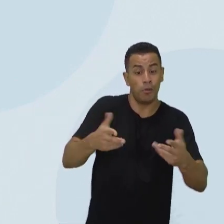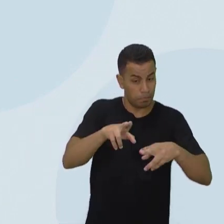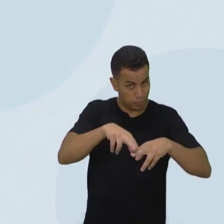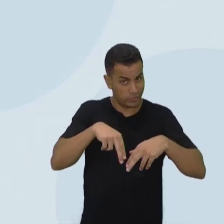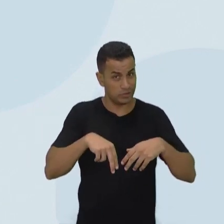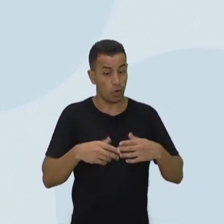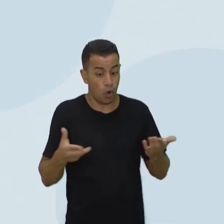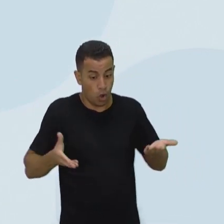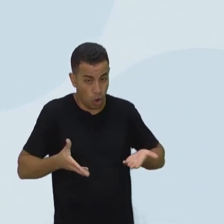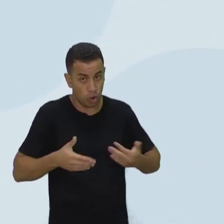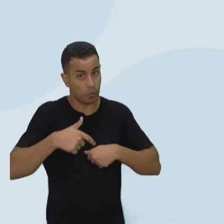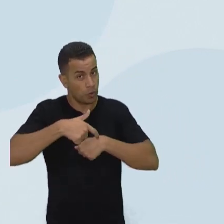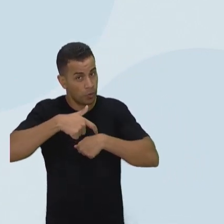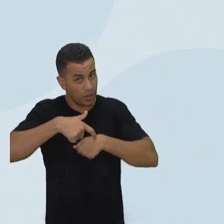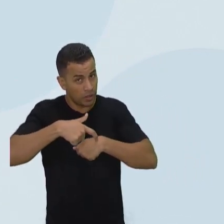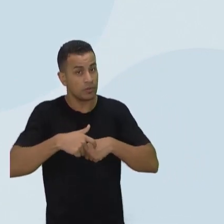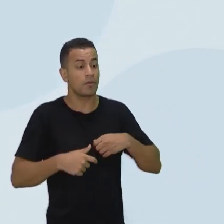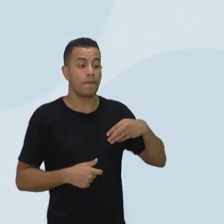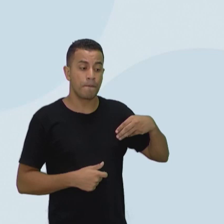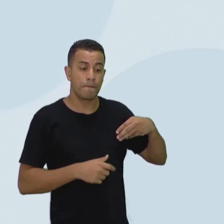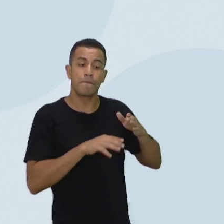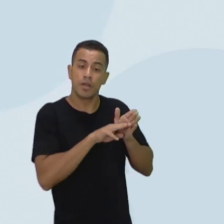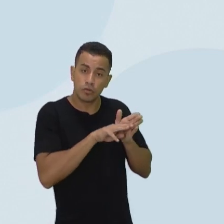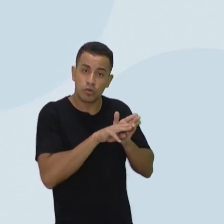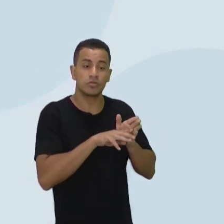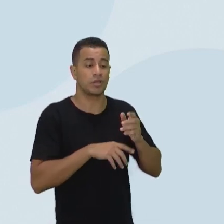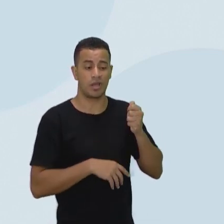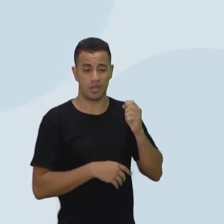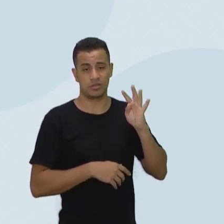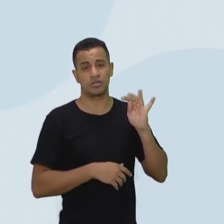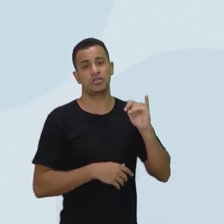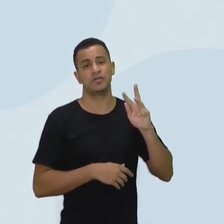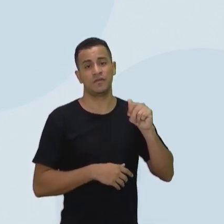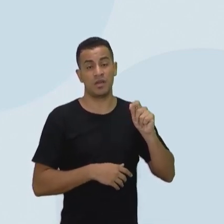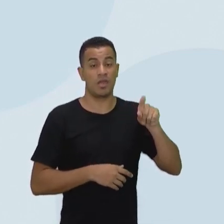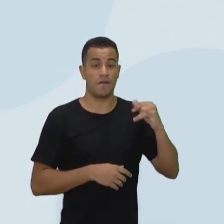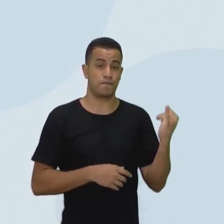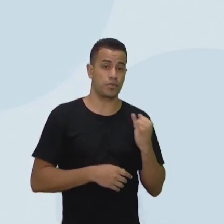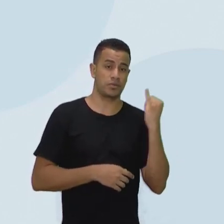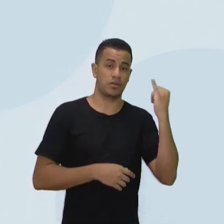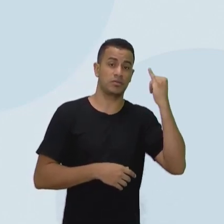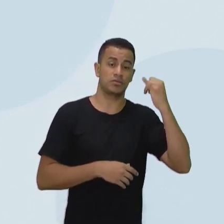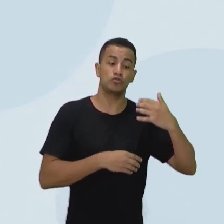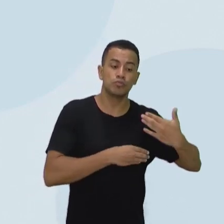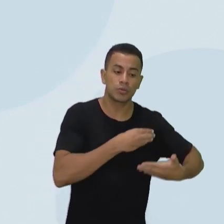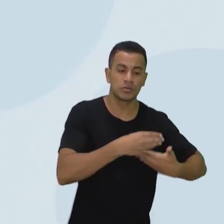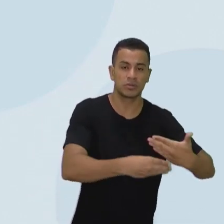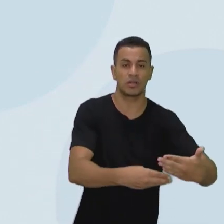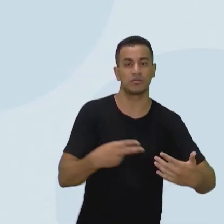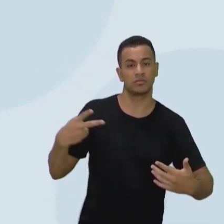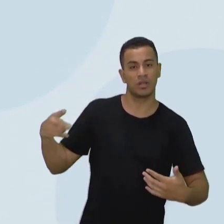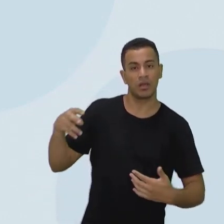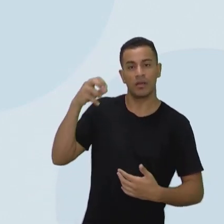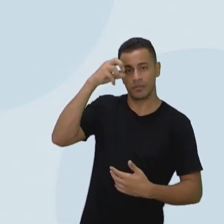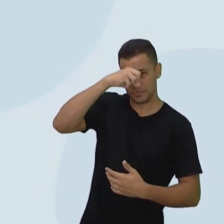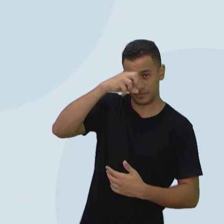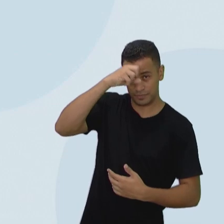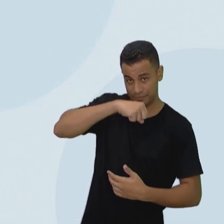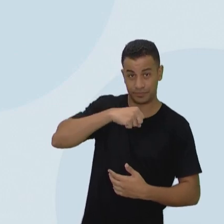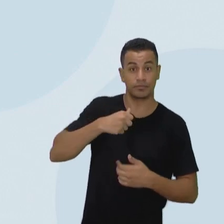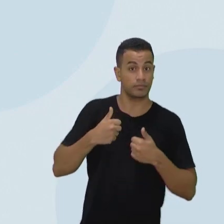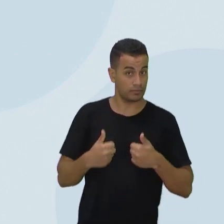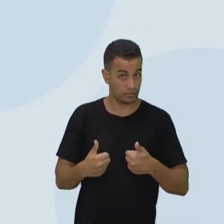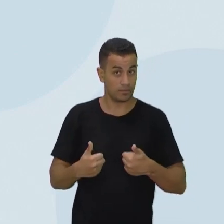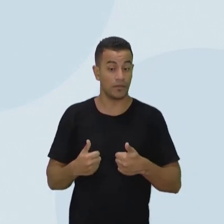tão importantes hoje em dia dentro do processo de aprendizagem, de ensino e aprendizagem. Primeiro, para a gente